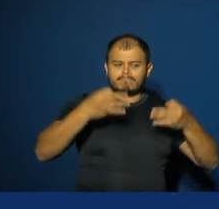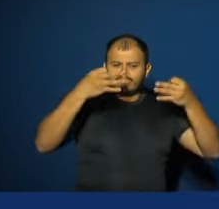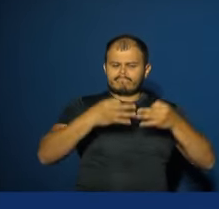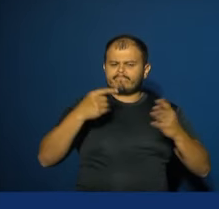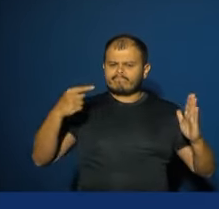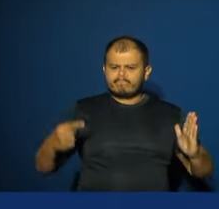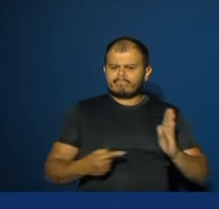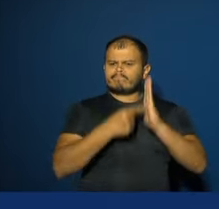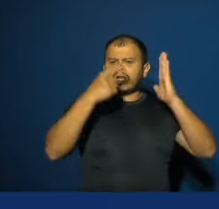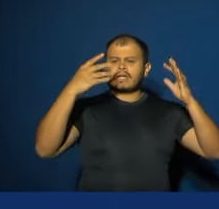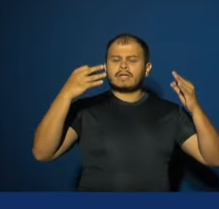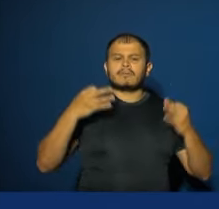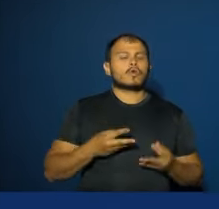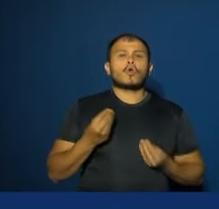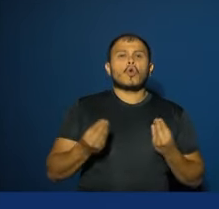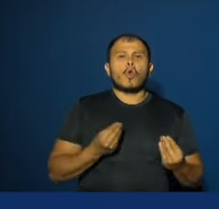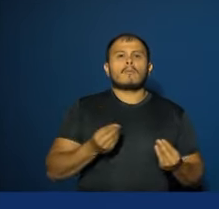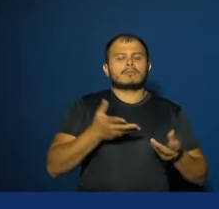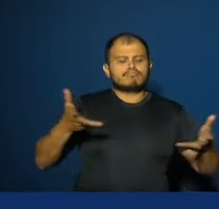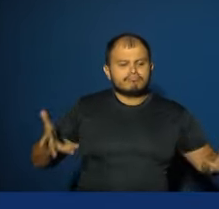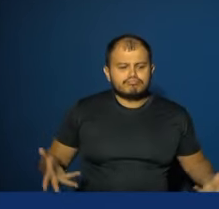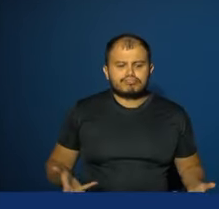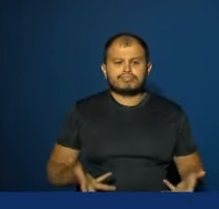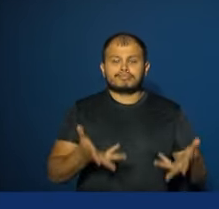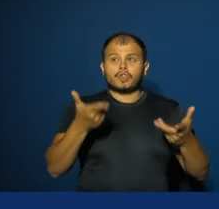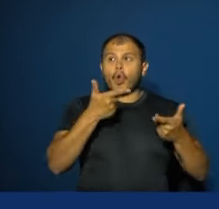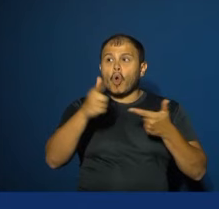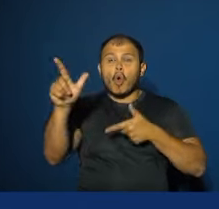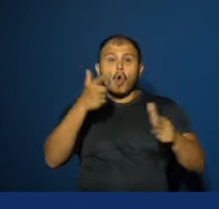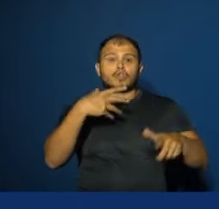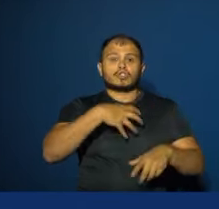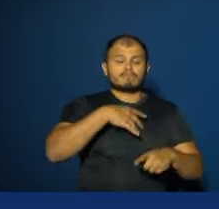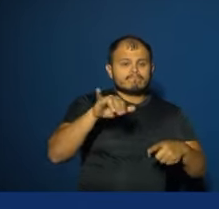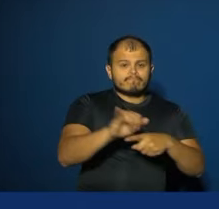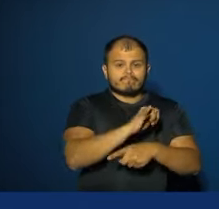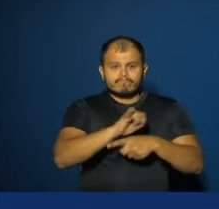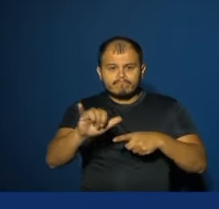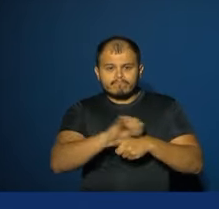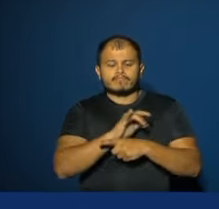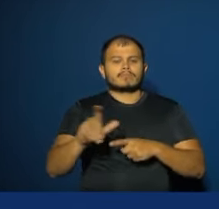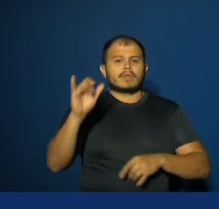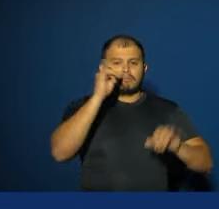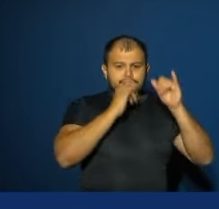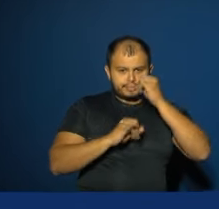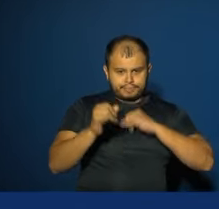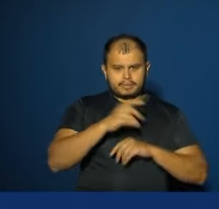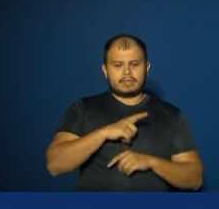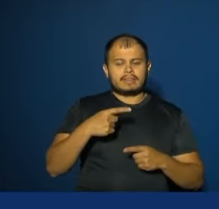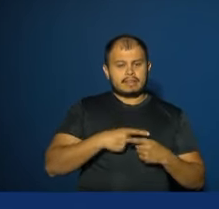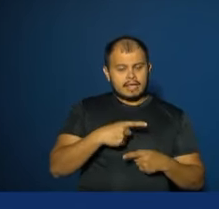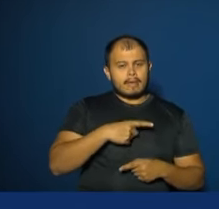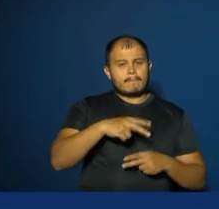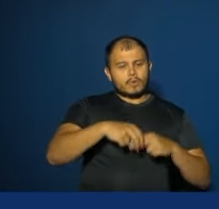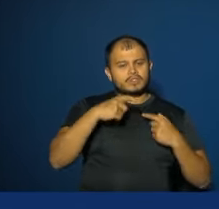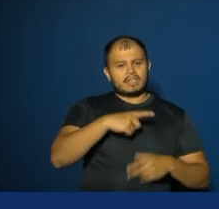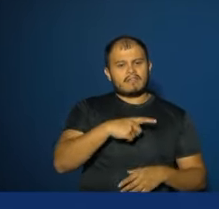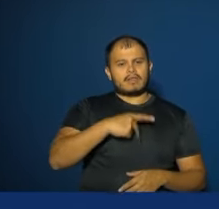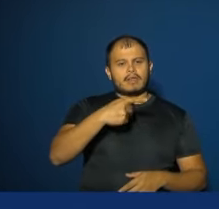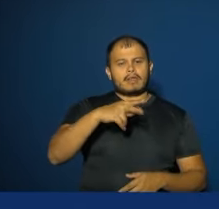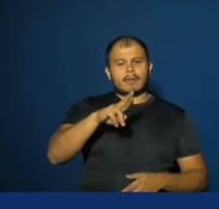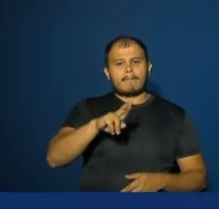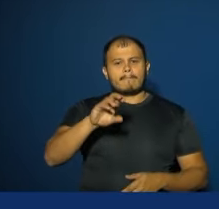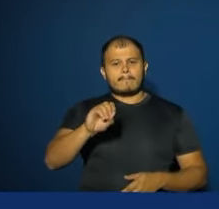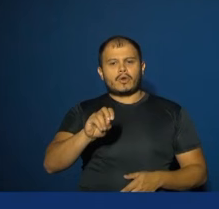de incentivar fontes renováveis, e tivemos o PROINFA, tivemos os subsídios que